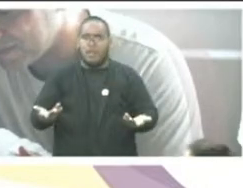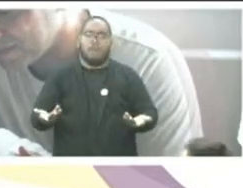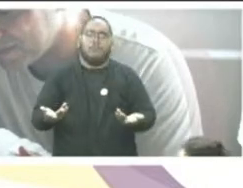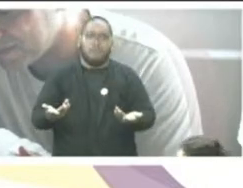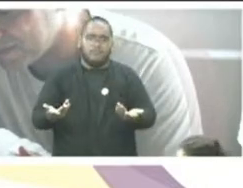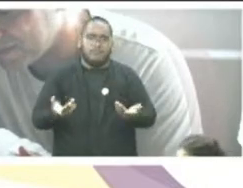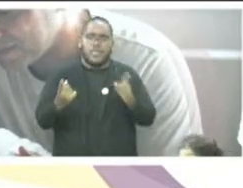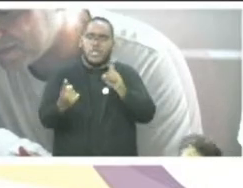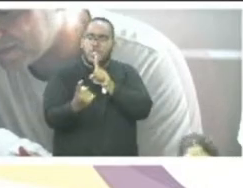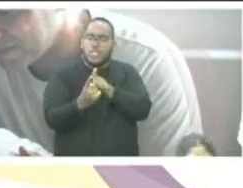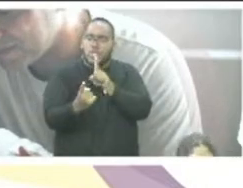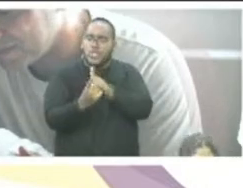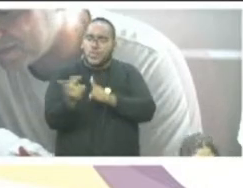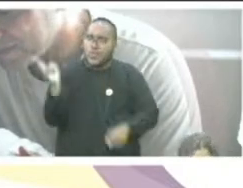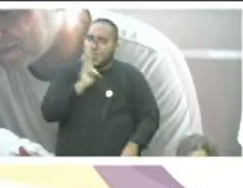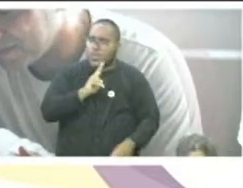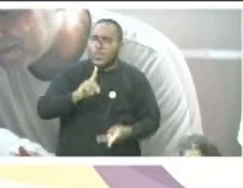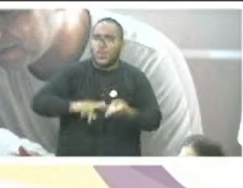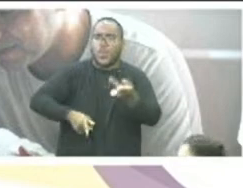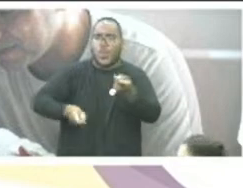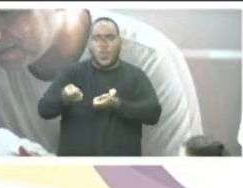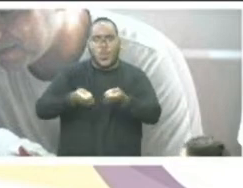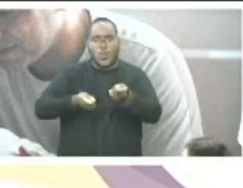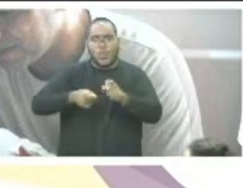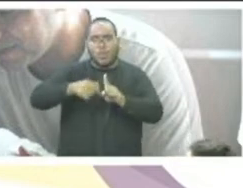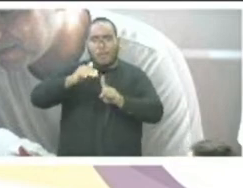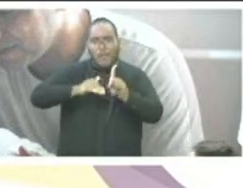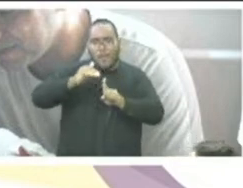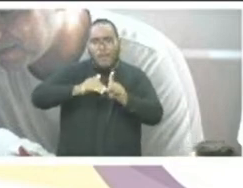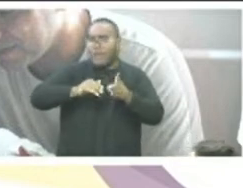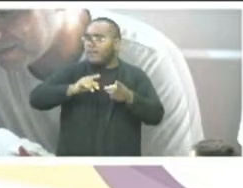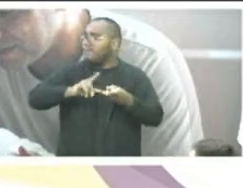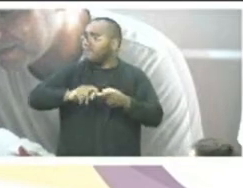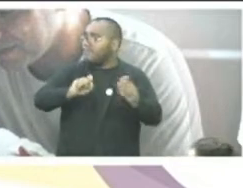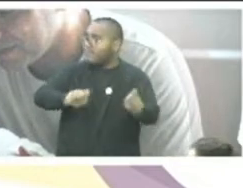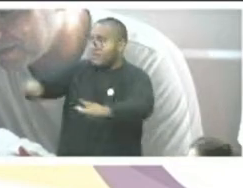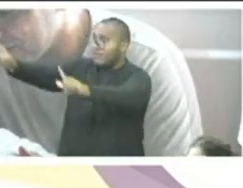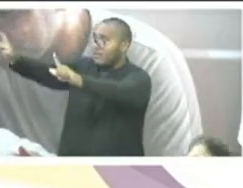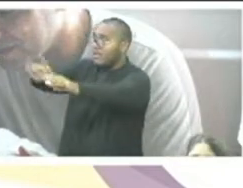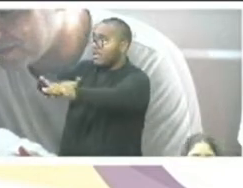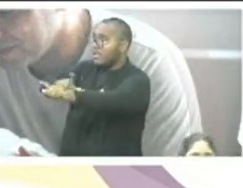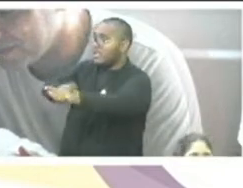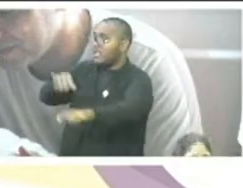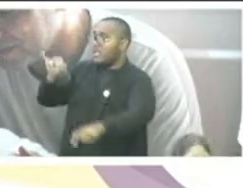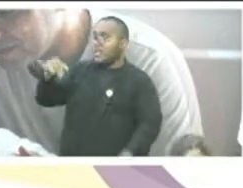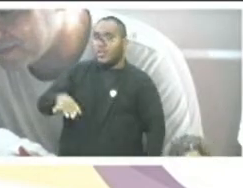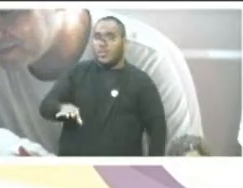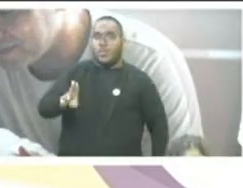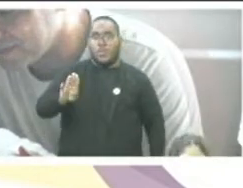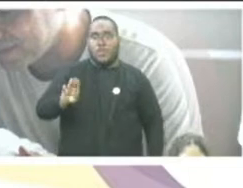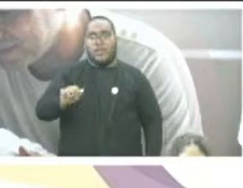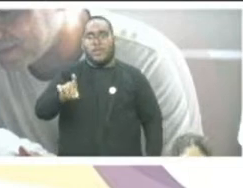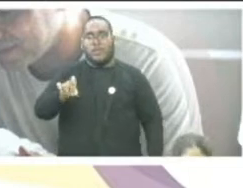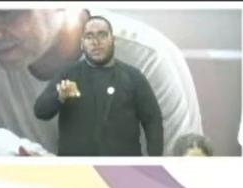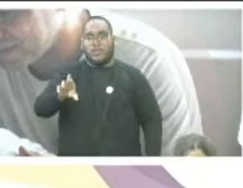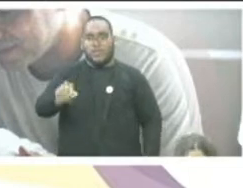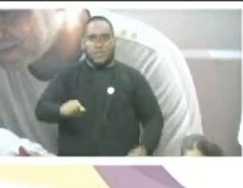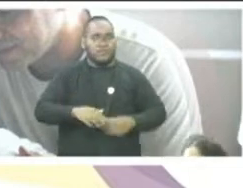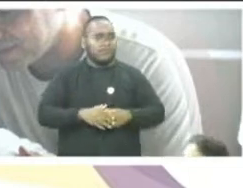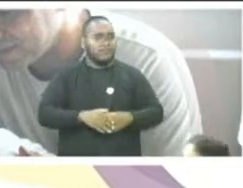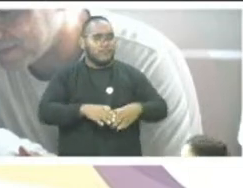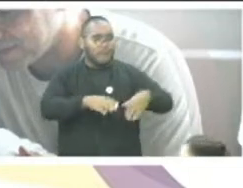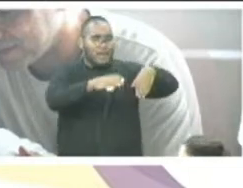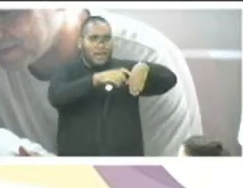de emergência, controle de temperatura, e aí ali na foto tem até uma incubadora que deve estar fixada para garantir